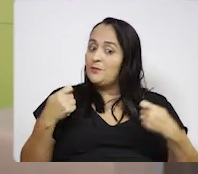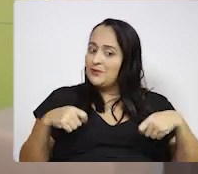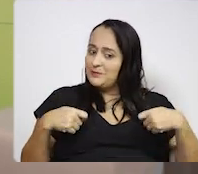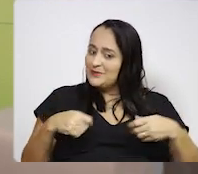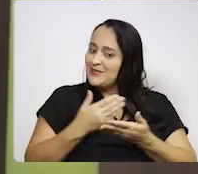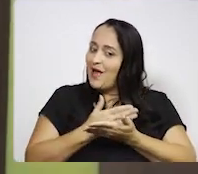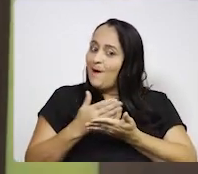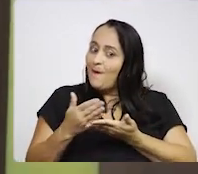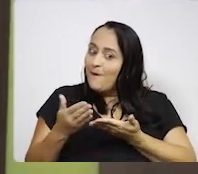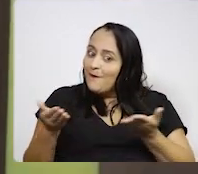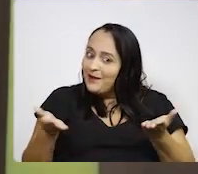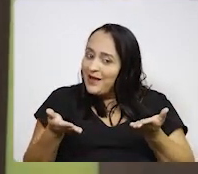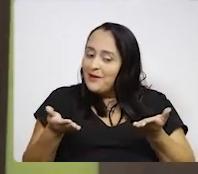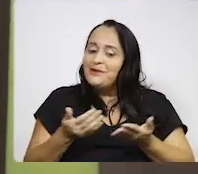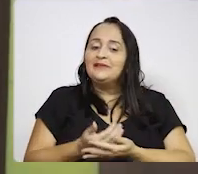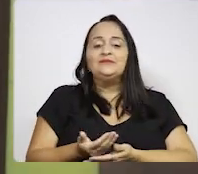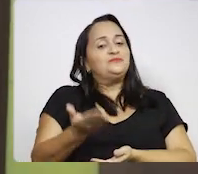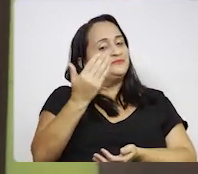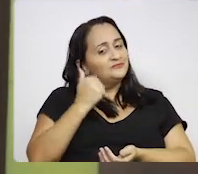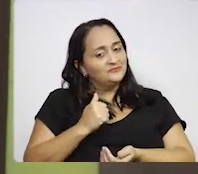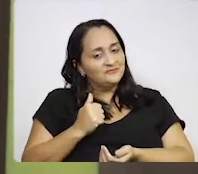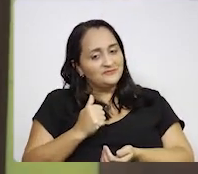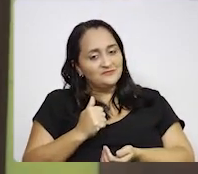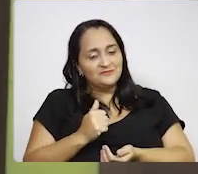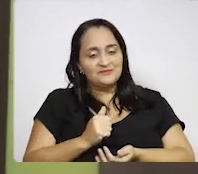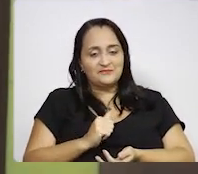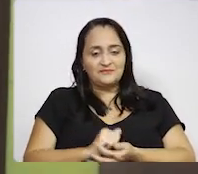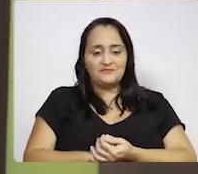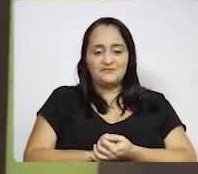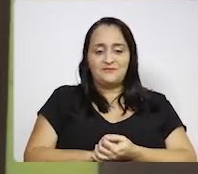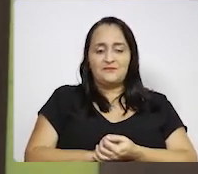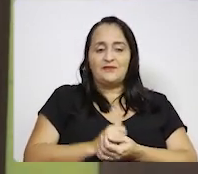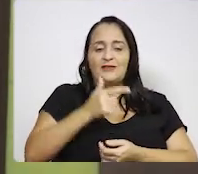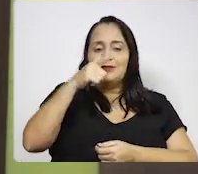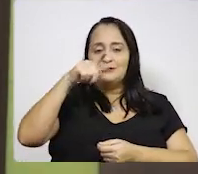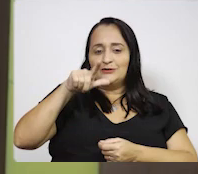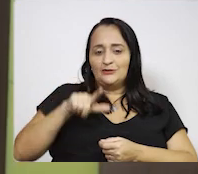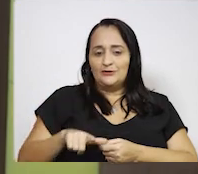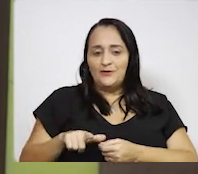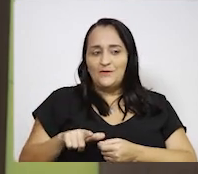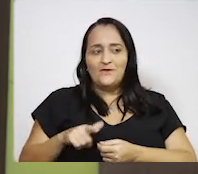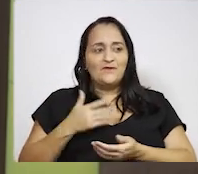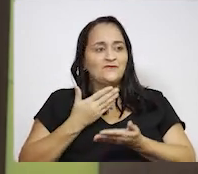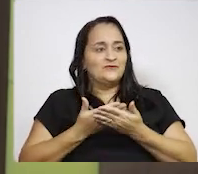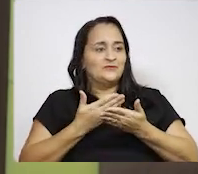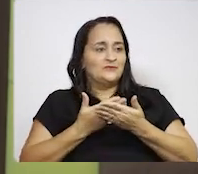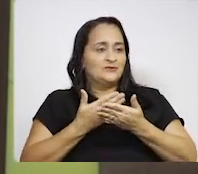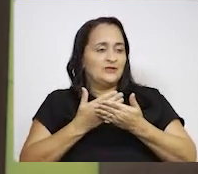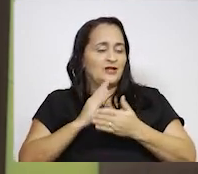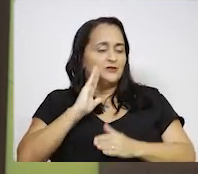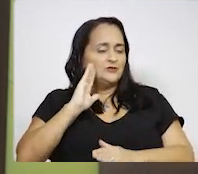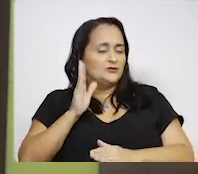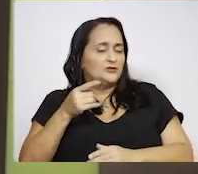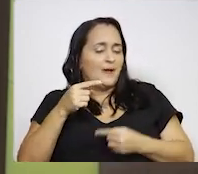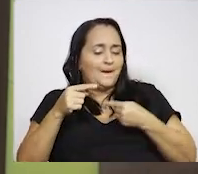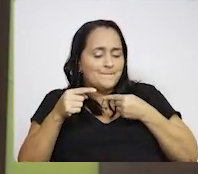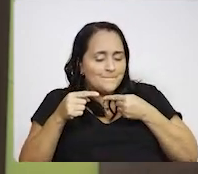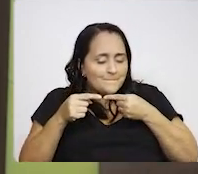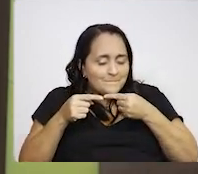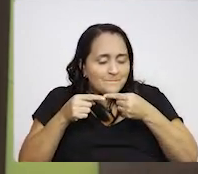começar agora. Obrigada. Vem comigo. Mais uma vez, já para a reta final do